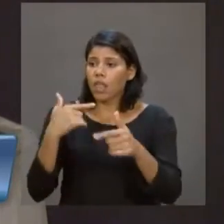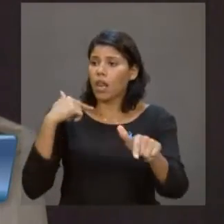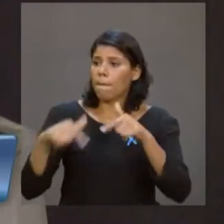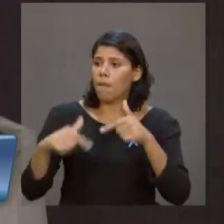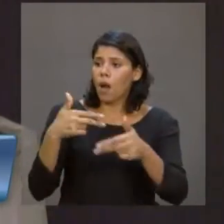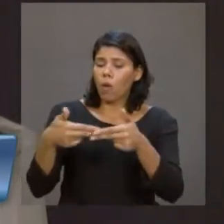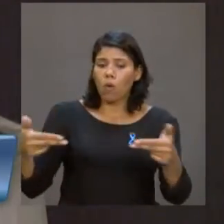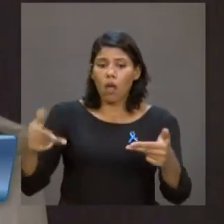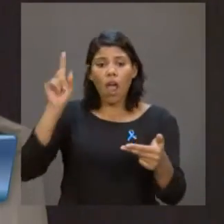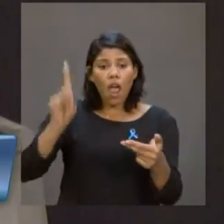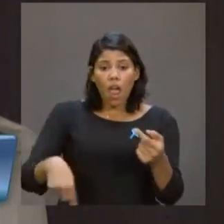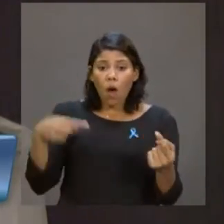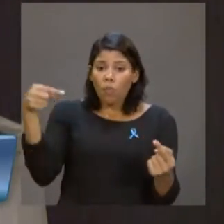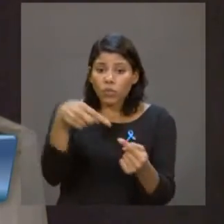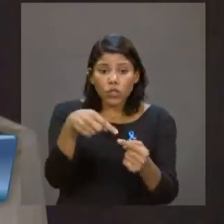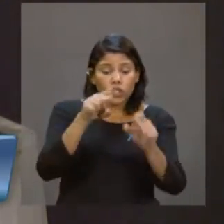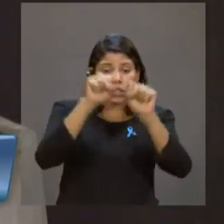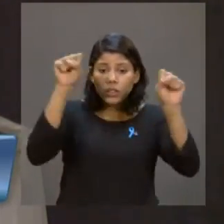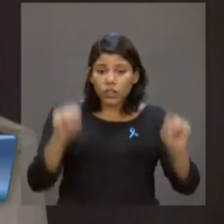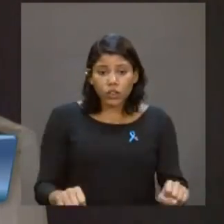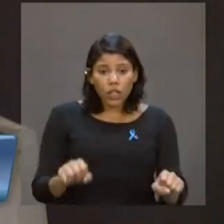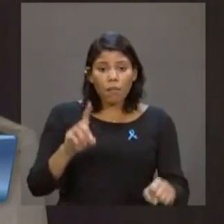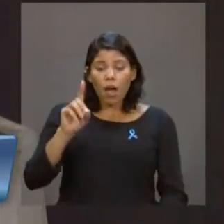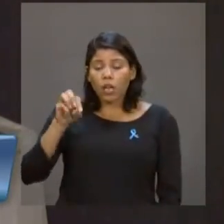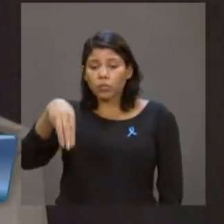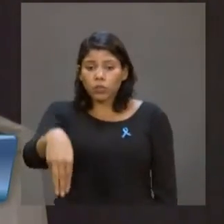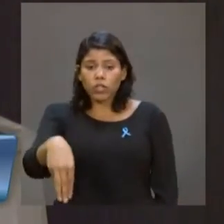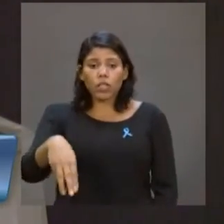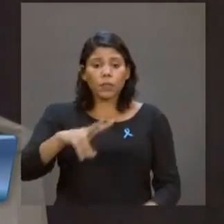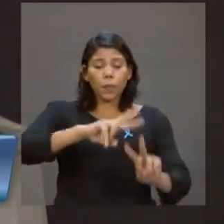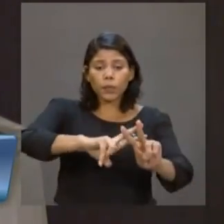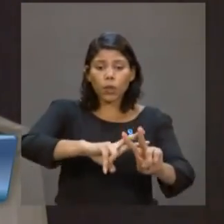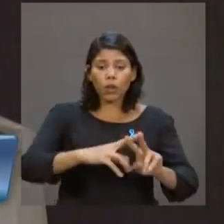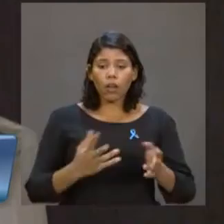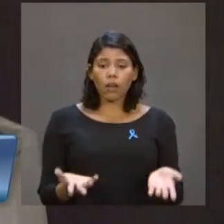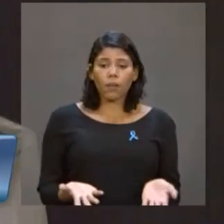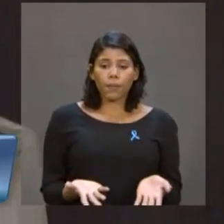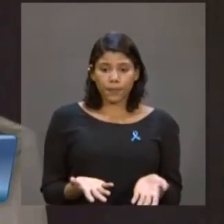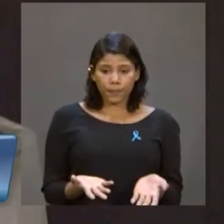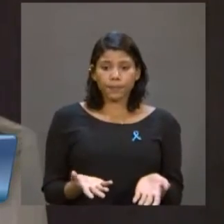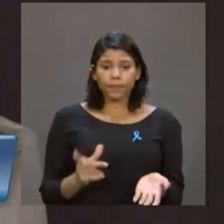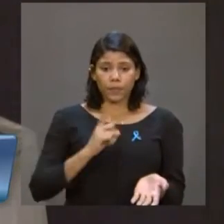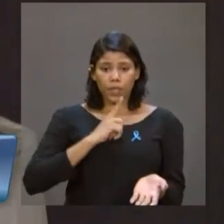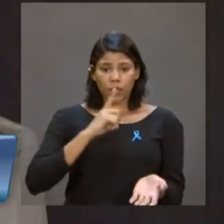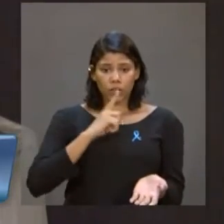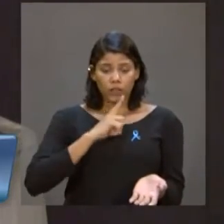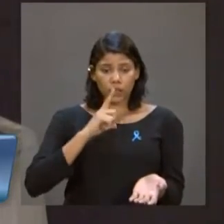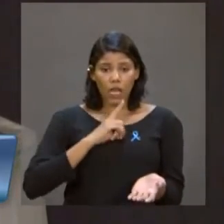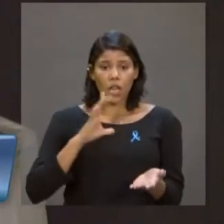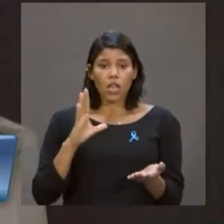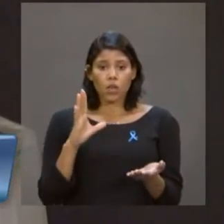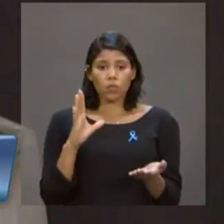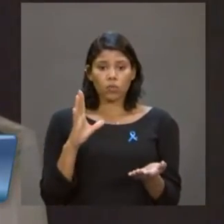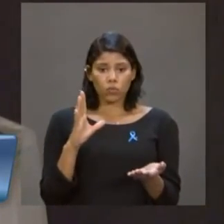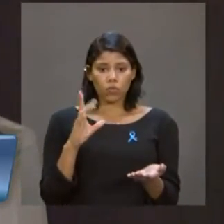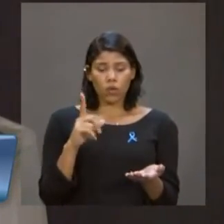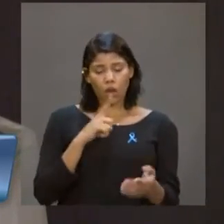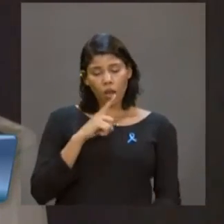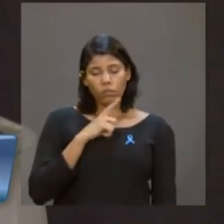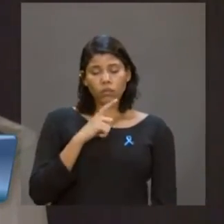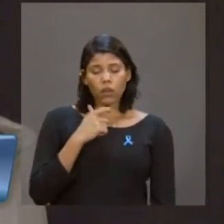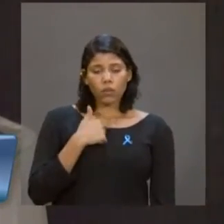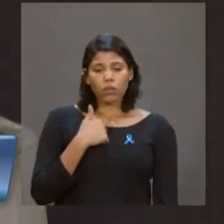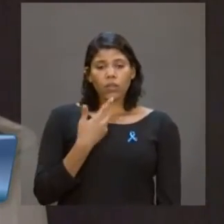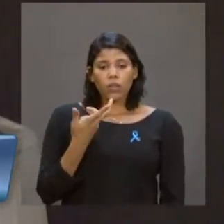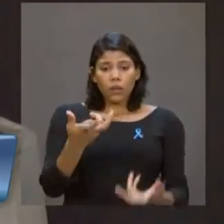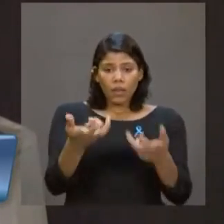É para isso que deve servir a administração prisional. Eu tenho alguma leitura pequena, queria